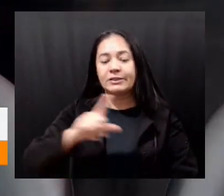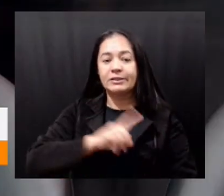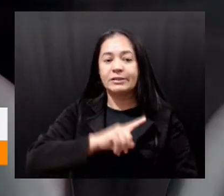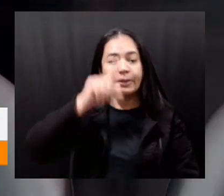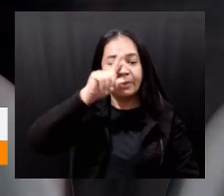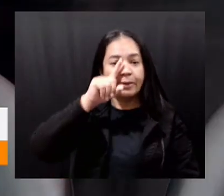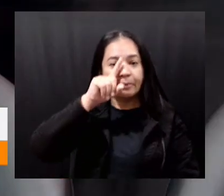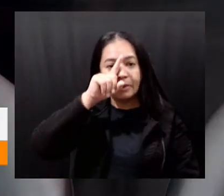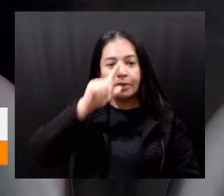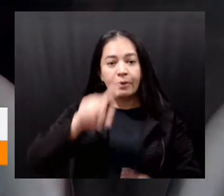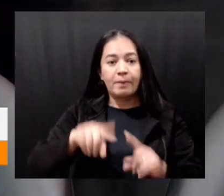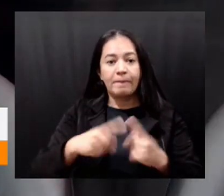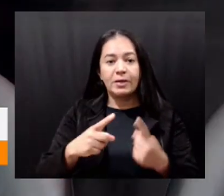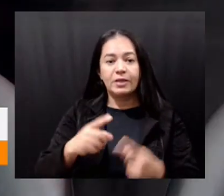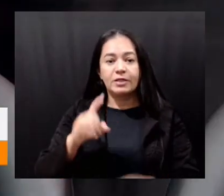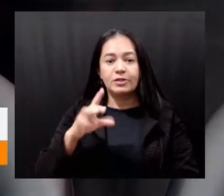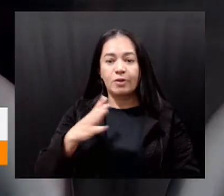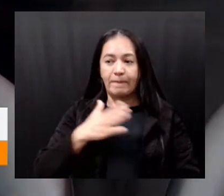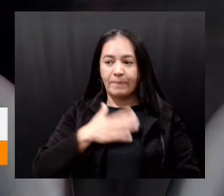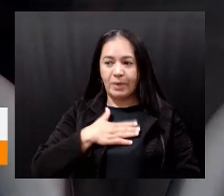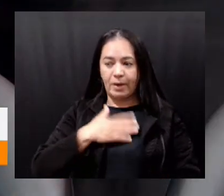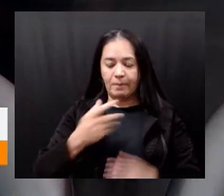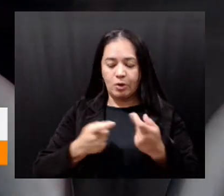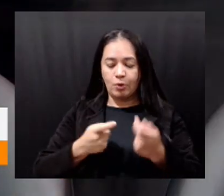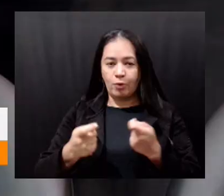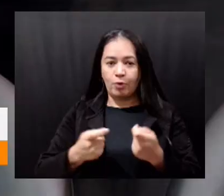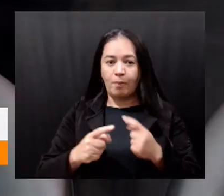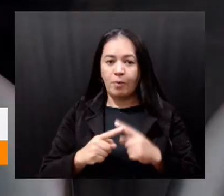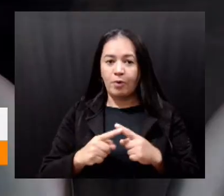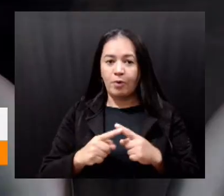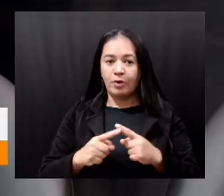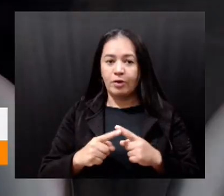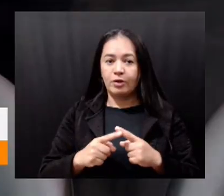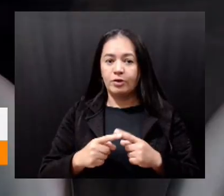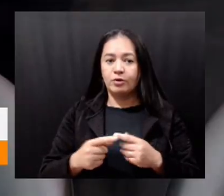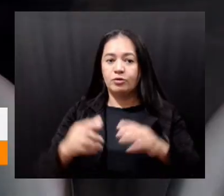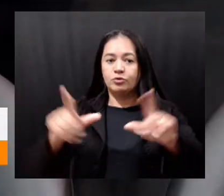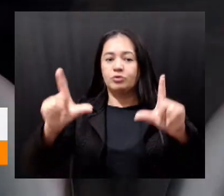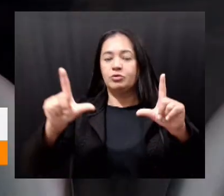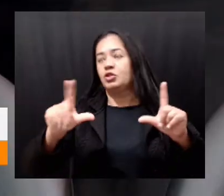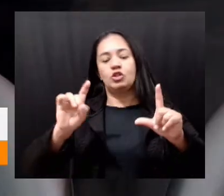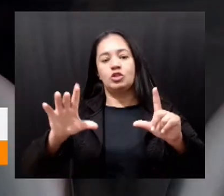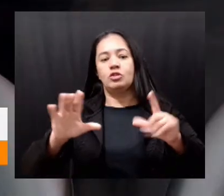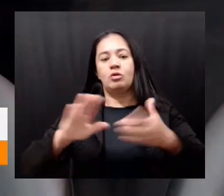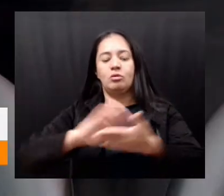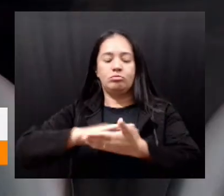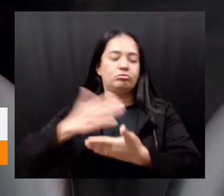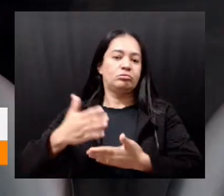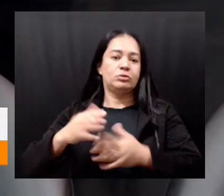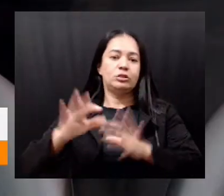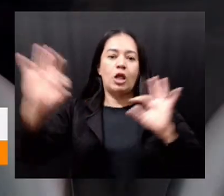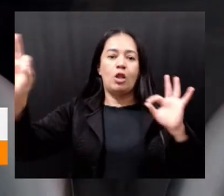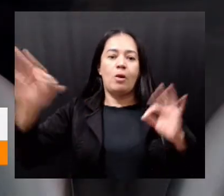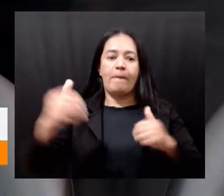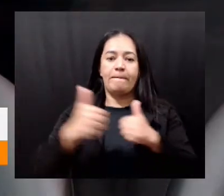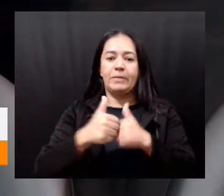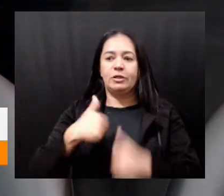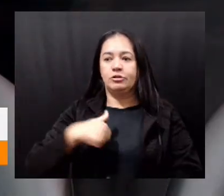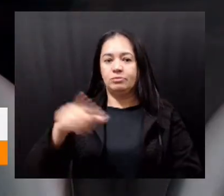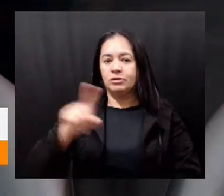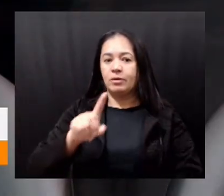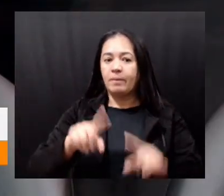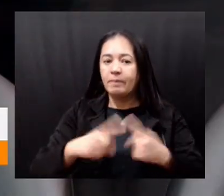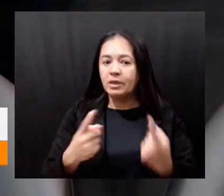mim, tá controlado. Porque eu tô do outro lado do mundo, o negócio tá longe, não tá perto de mim, mas eu tô vendo ali, eu me exponho